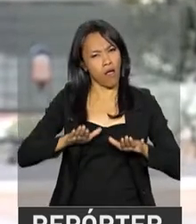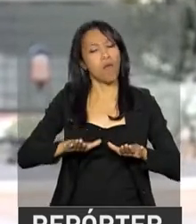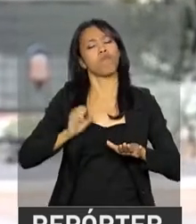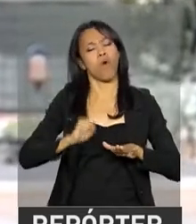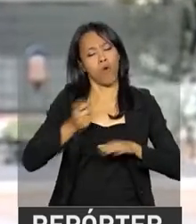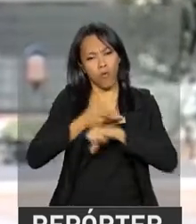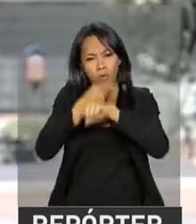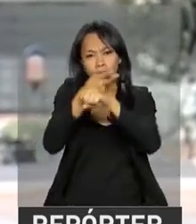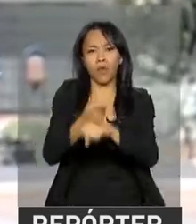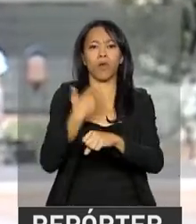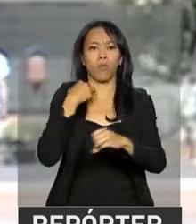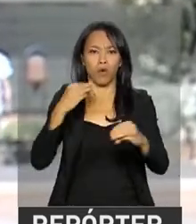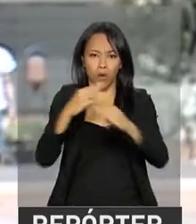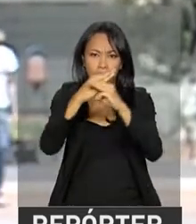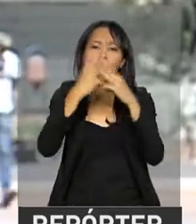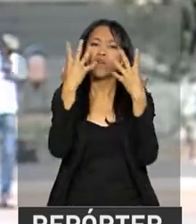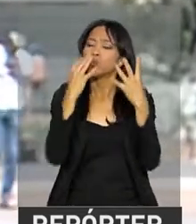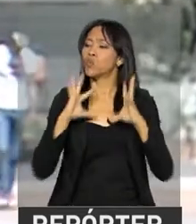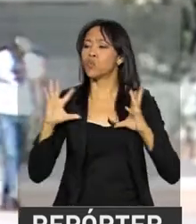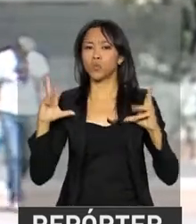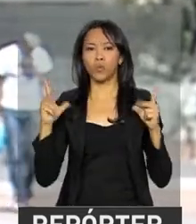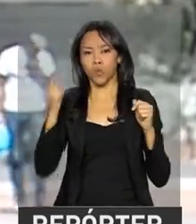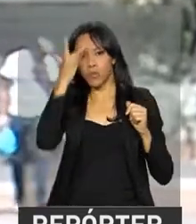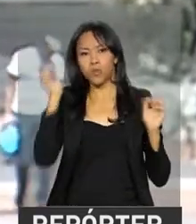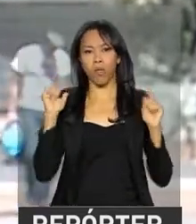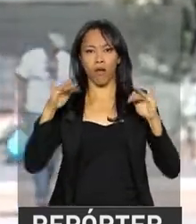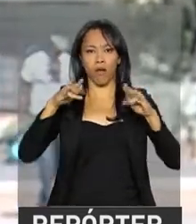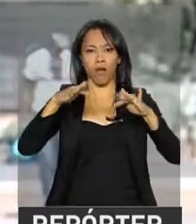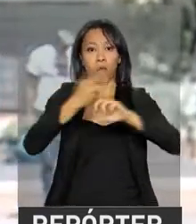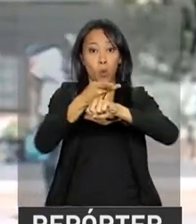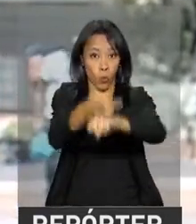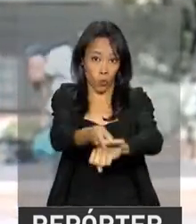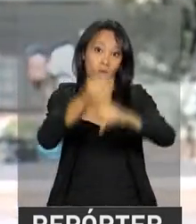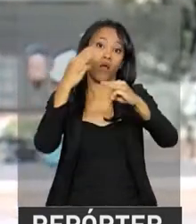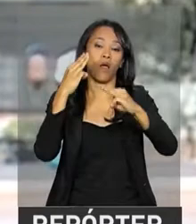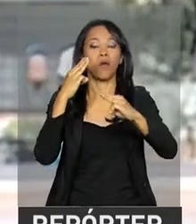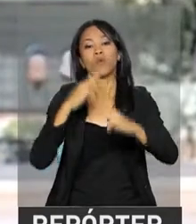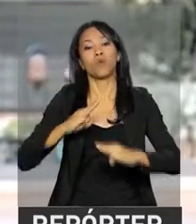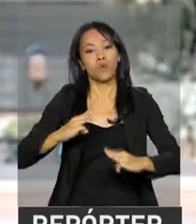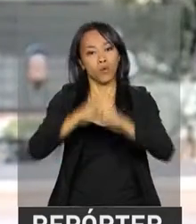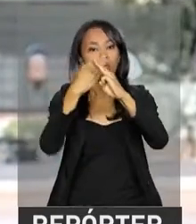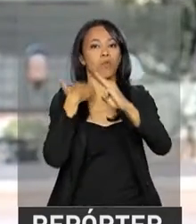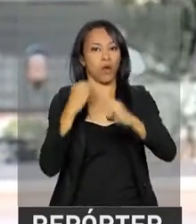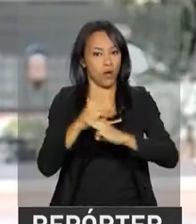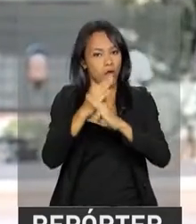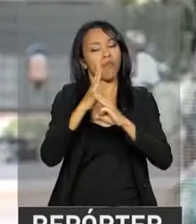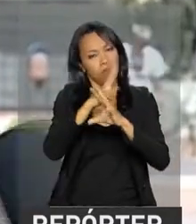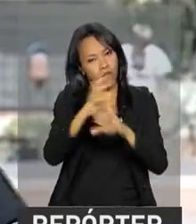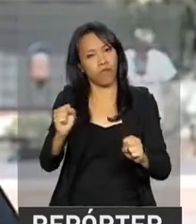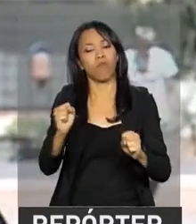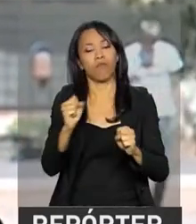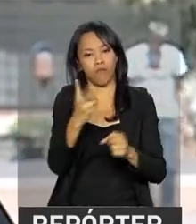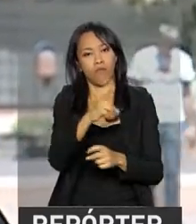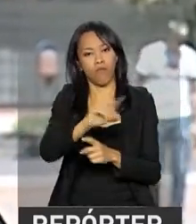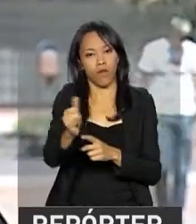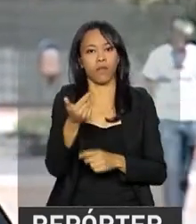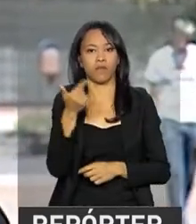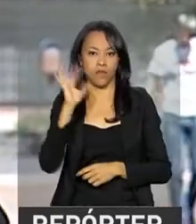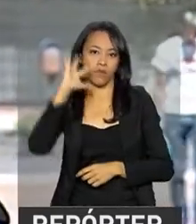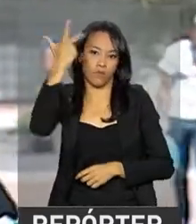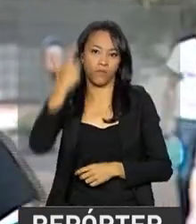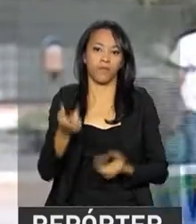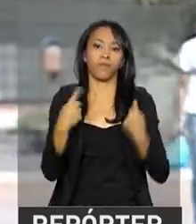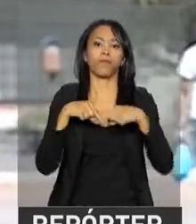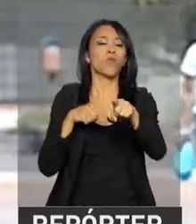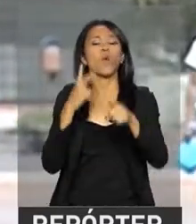agência da caixa vamos atender todo mundo que nos procurar no dia de hoje sem nenhum problema qual é o balanço que se faz